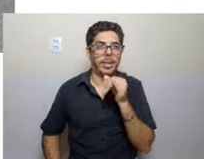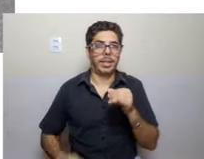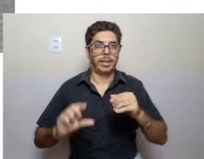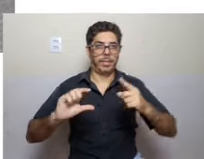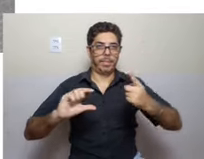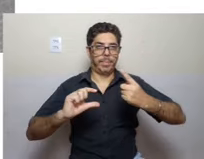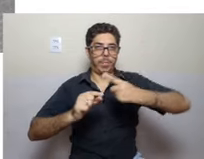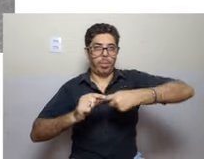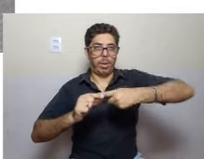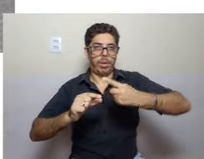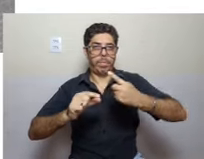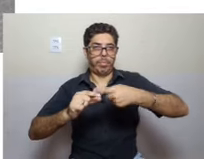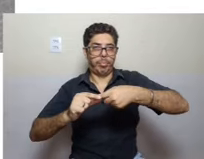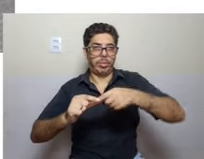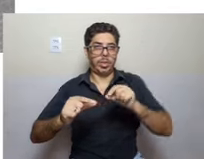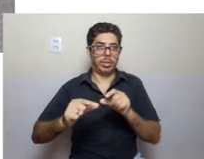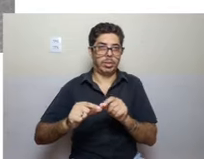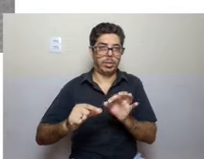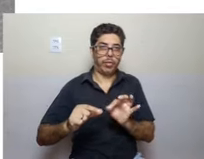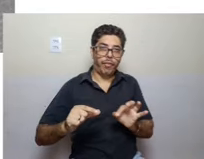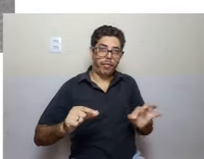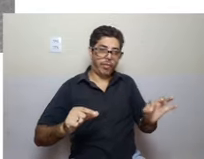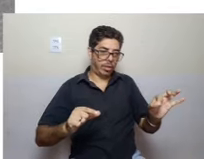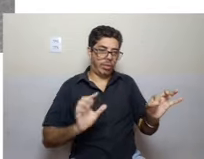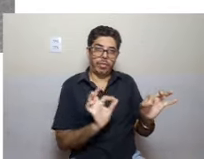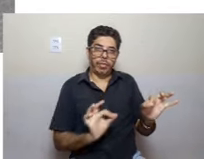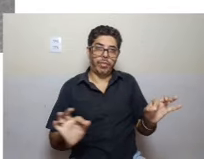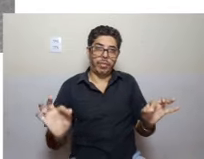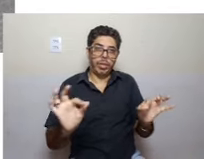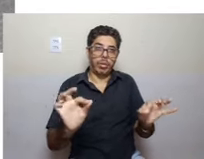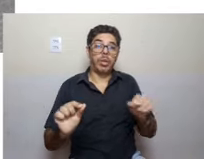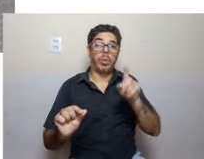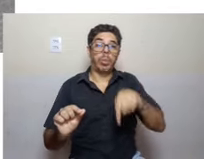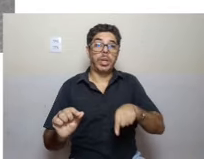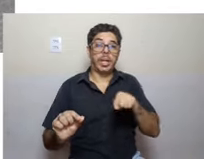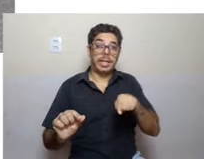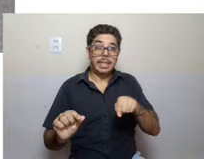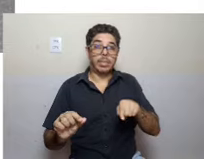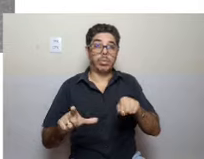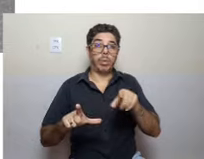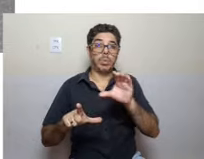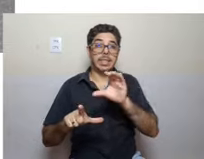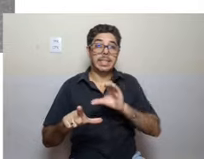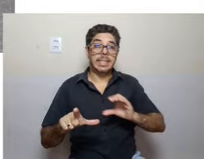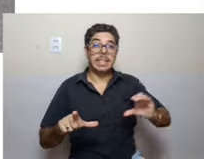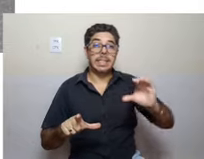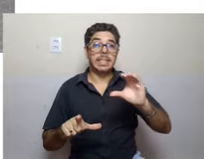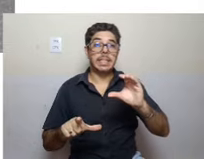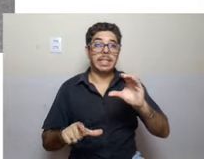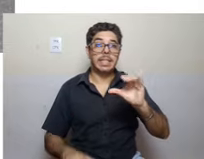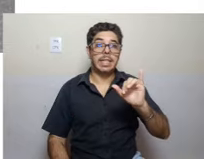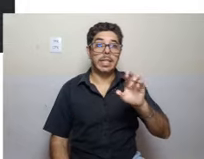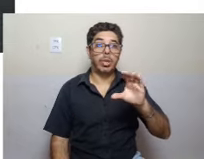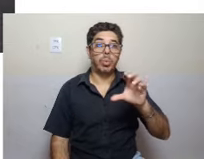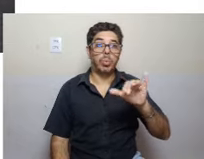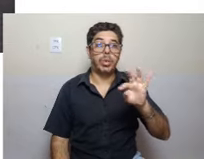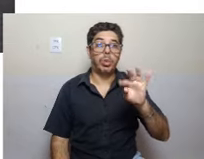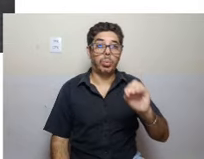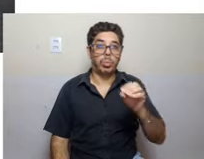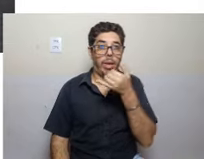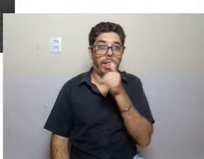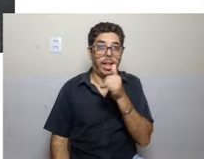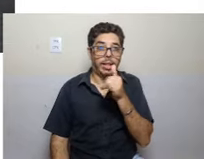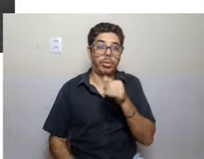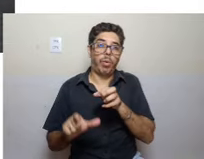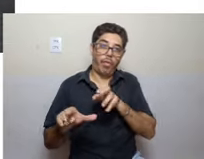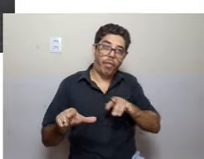condutor, nós criamos um circuito elétrico que promove o fluxo de carga através do dispositivo, fazendo ele funcionar. E esse fluxo